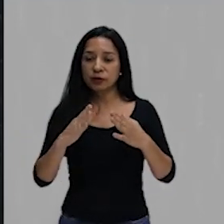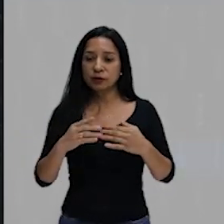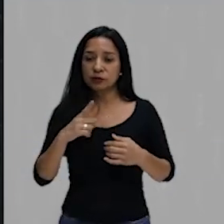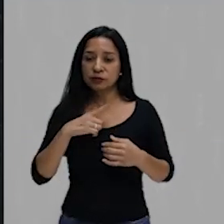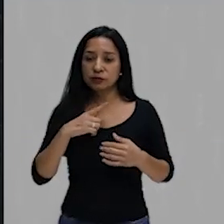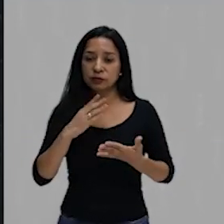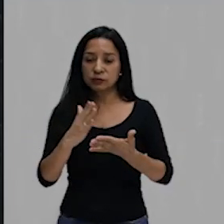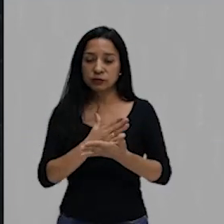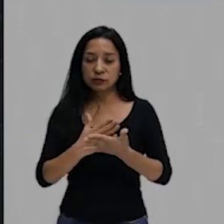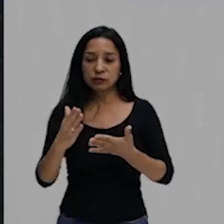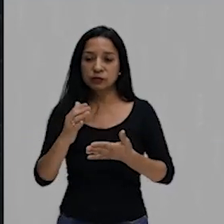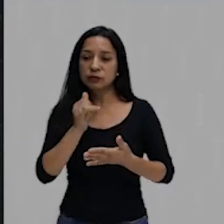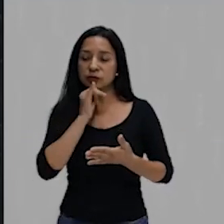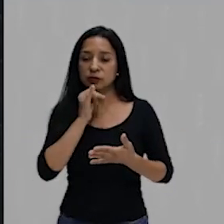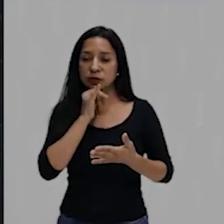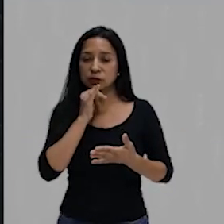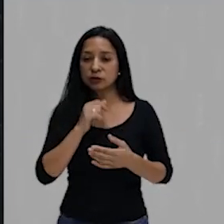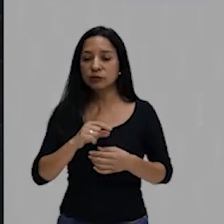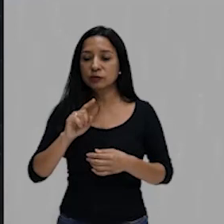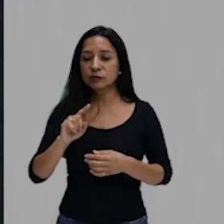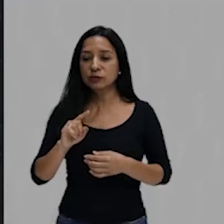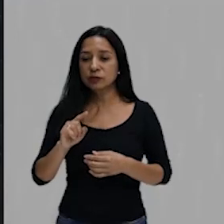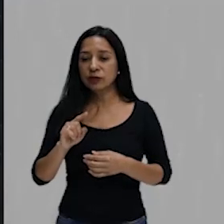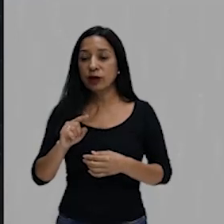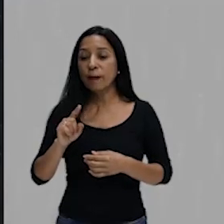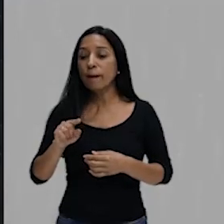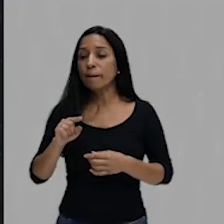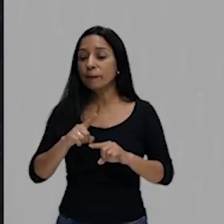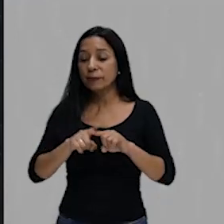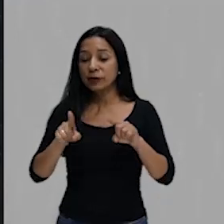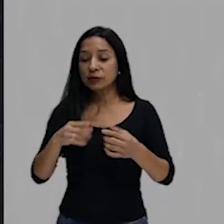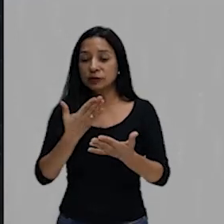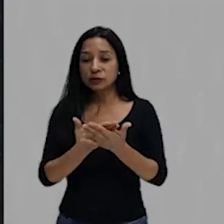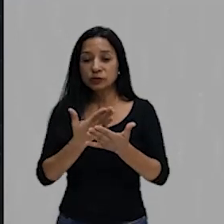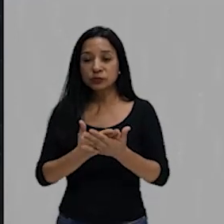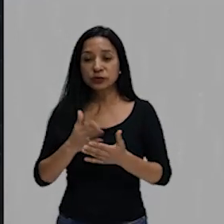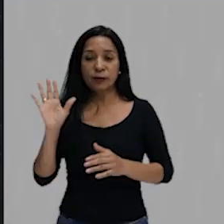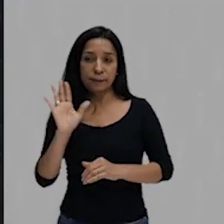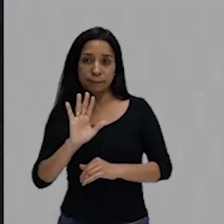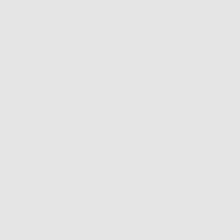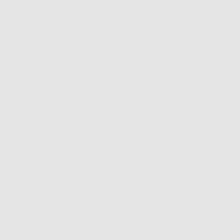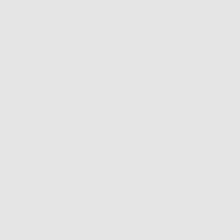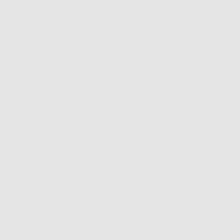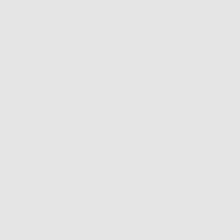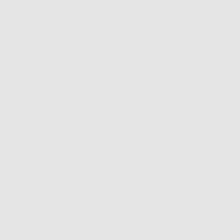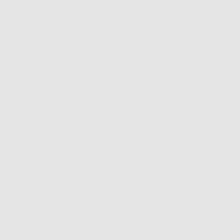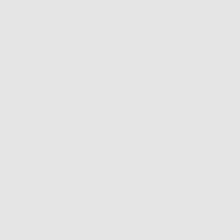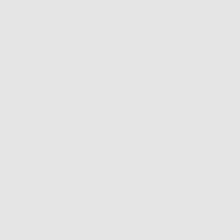alguns exemplos de pleiotropia, mas a gente vai trabalhar nas próximas aulas. Até a próxima. Tchau, tchau.